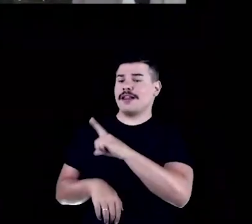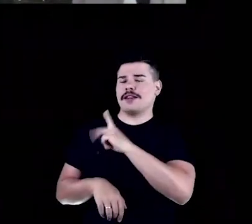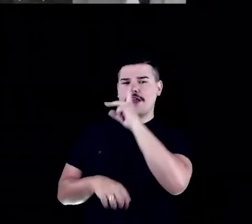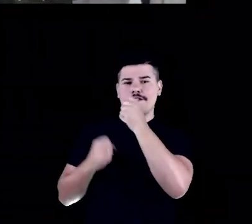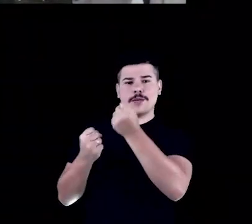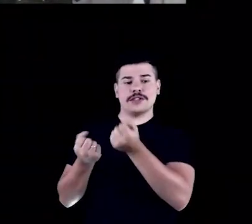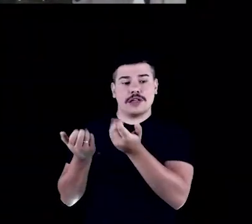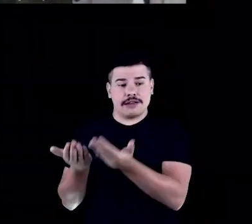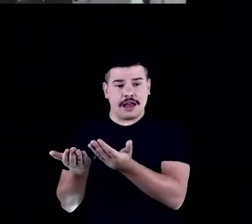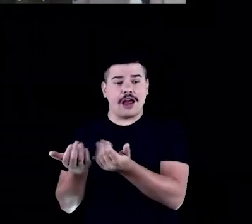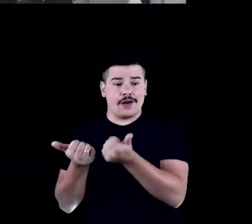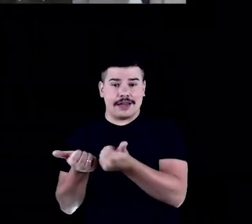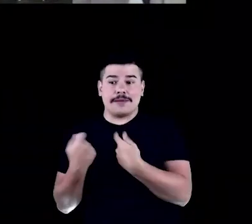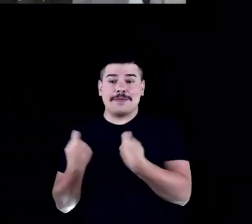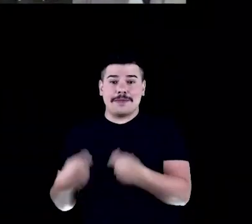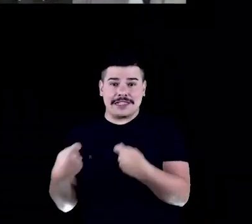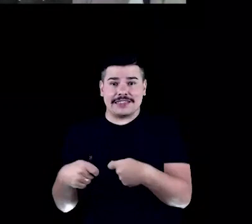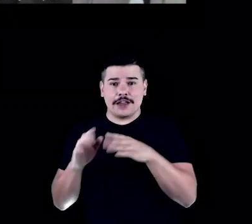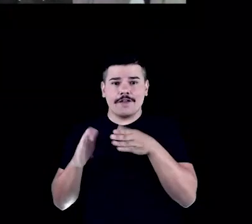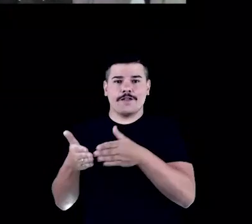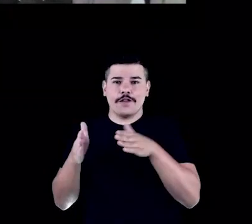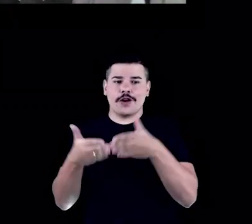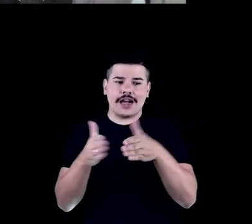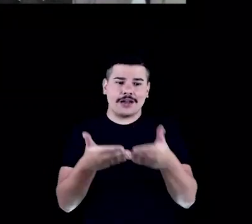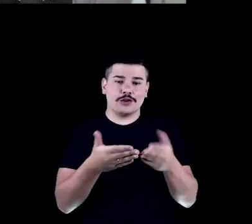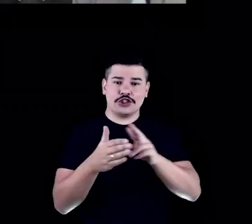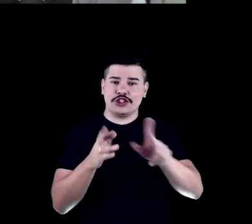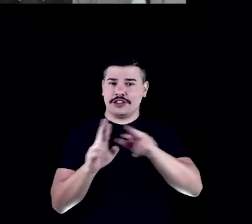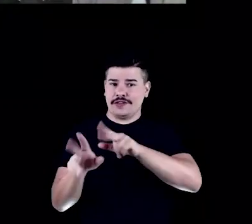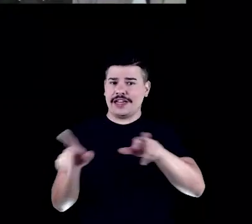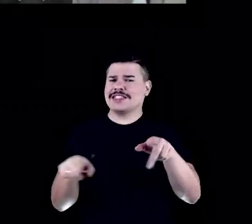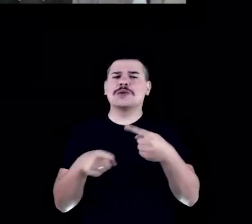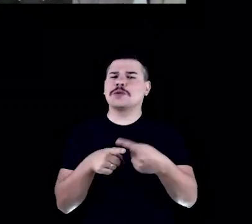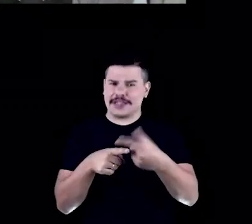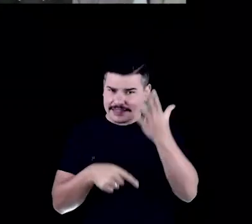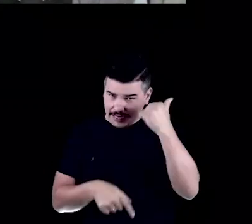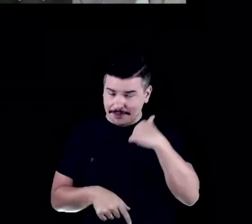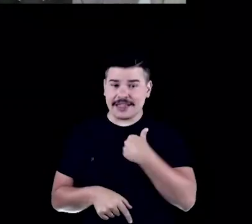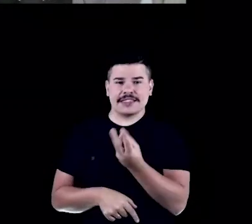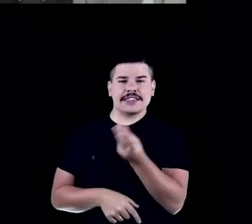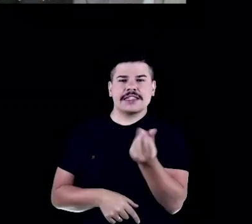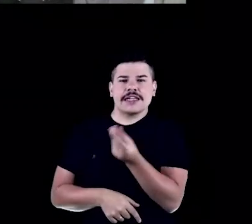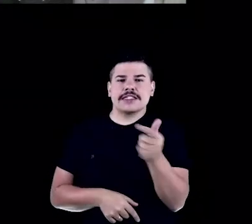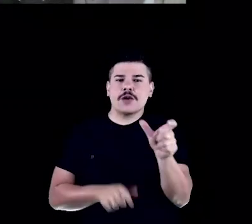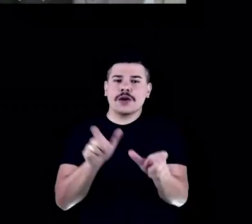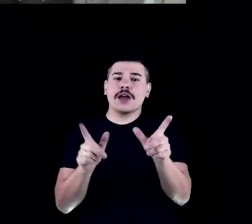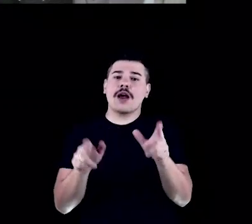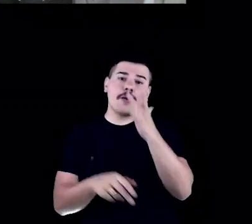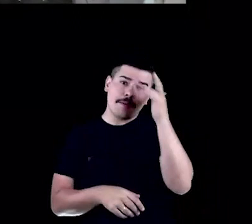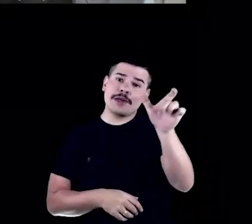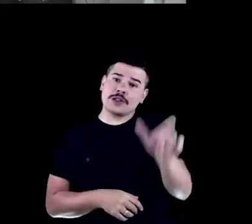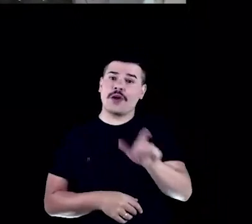que tenham que ter as afirmações necessárias, demarcações de diferença, porque as sensações que uma